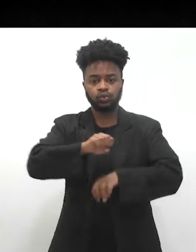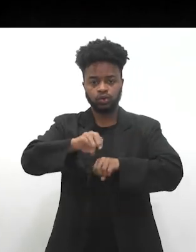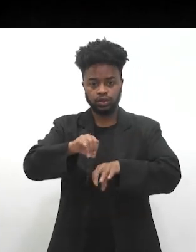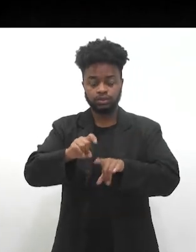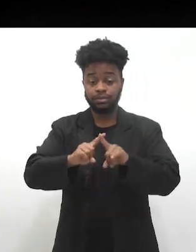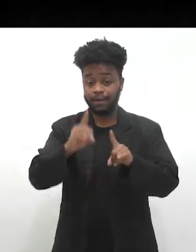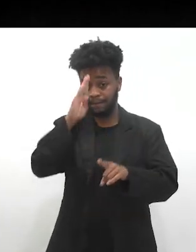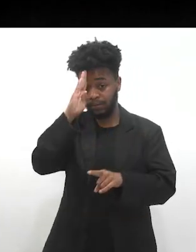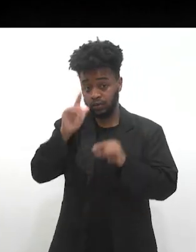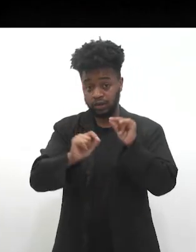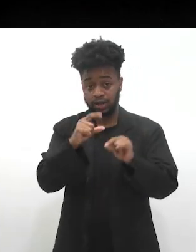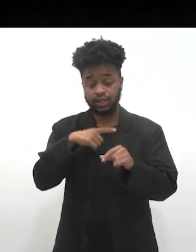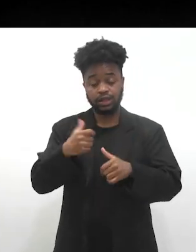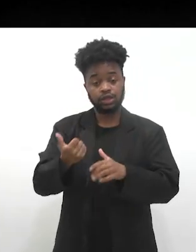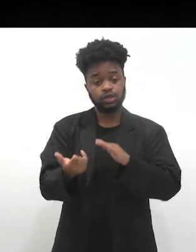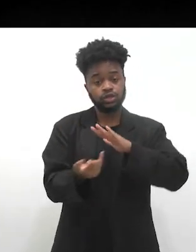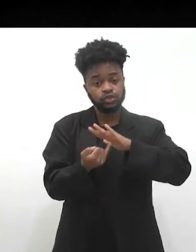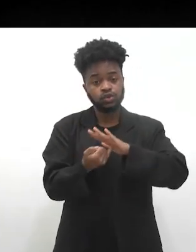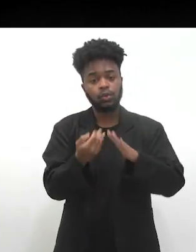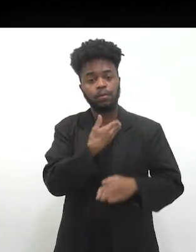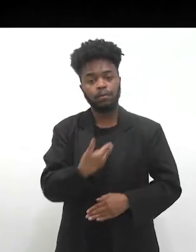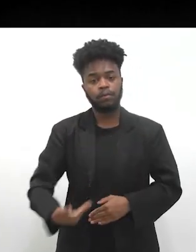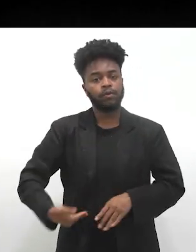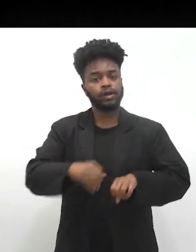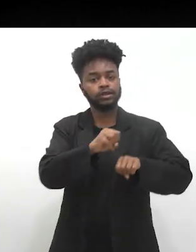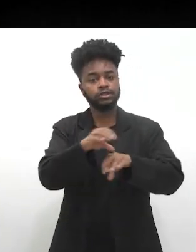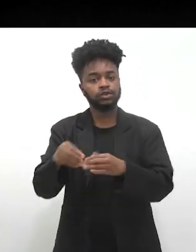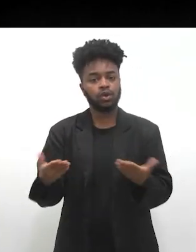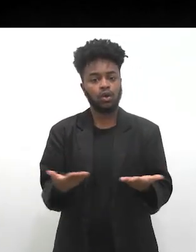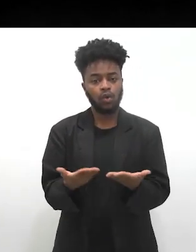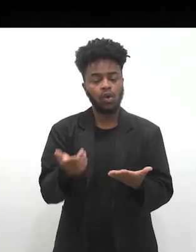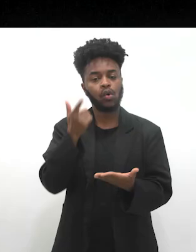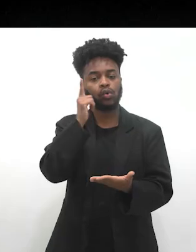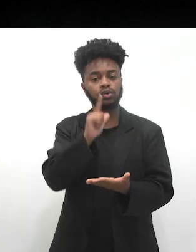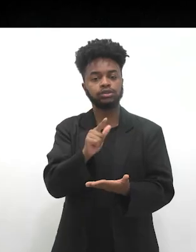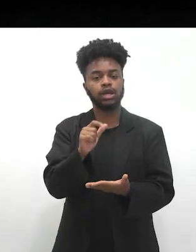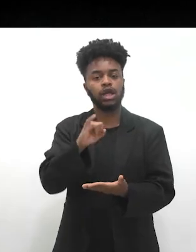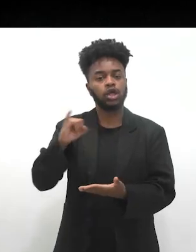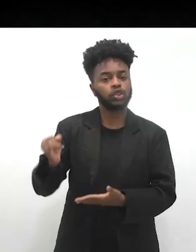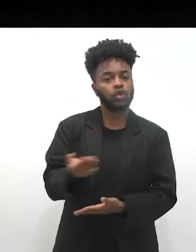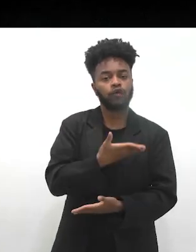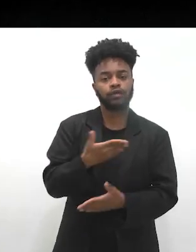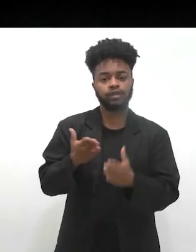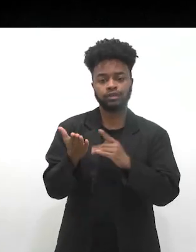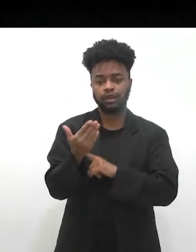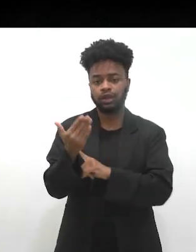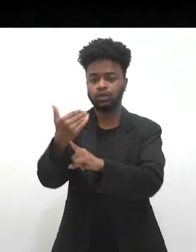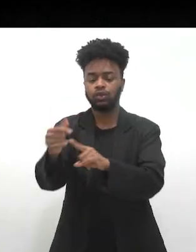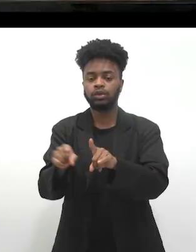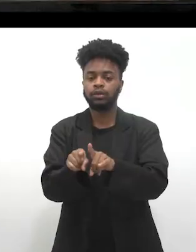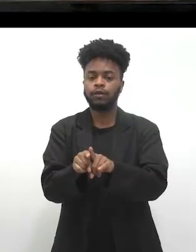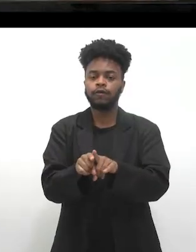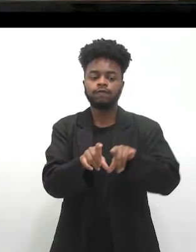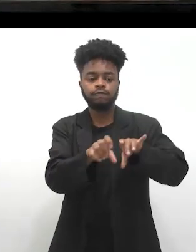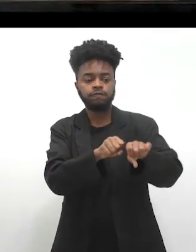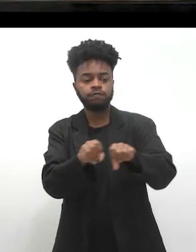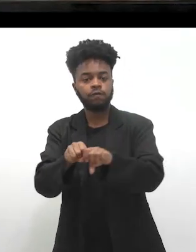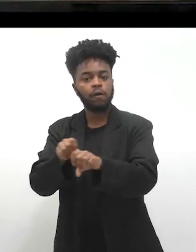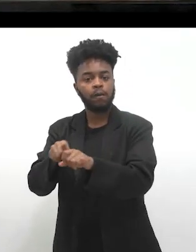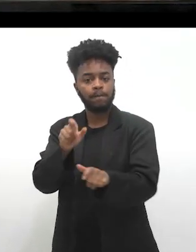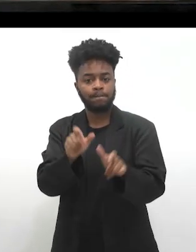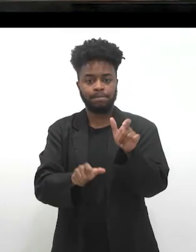mais ainda, somos as instituições públicas de ensino hoje que trazem inovação tecnológica, que formam